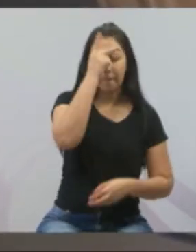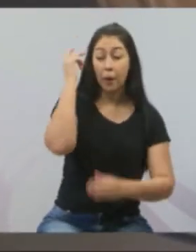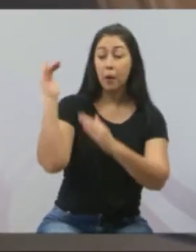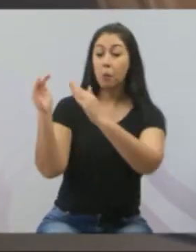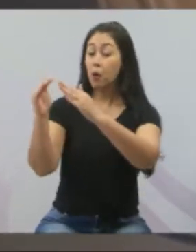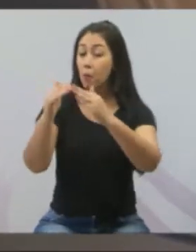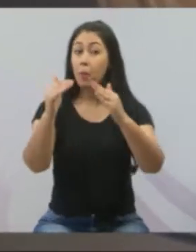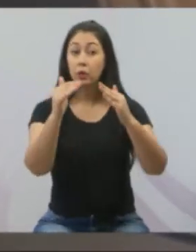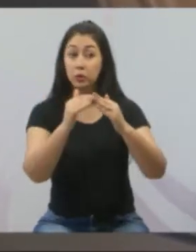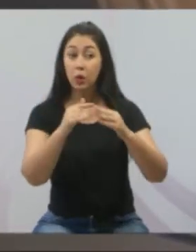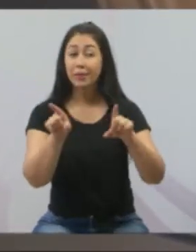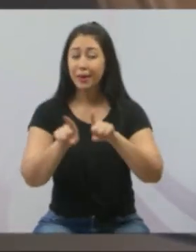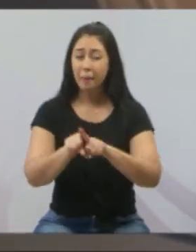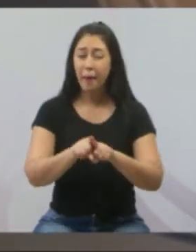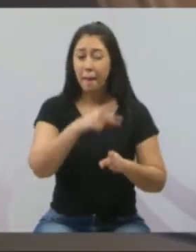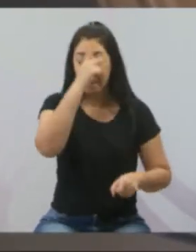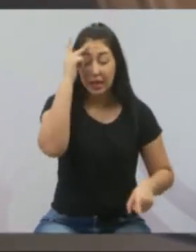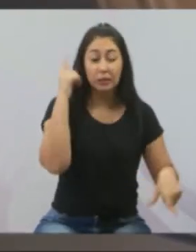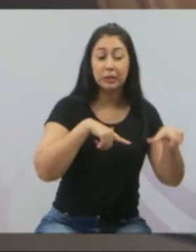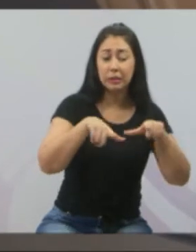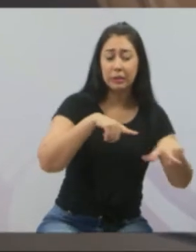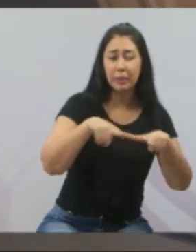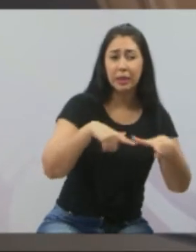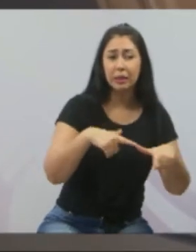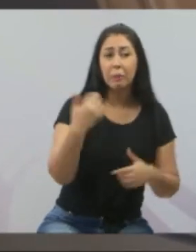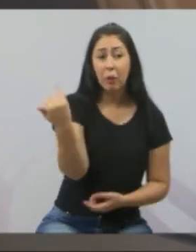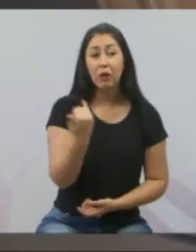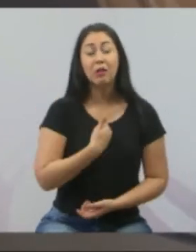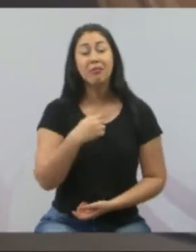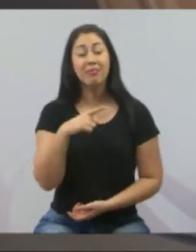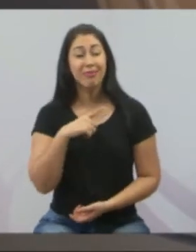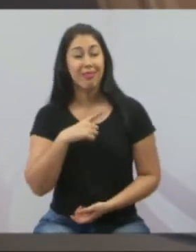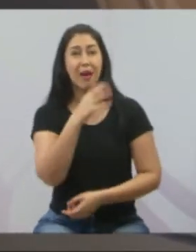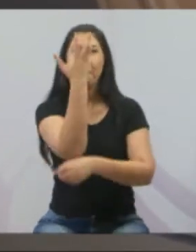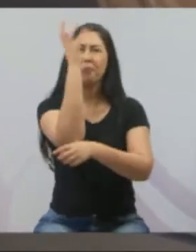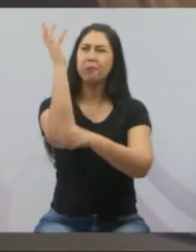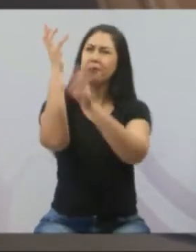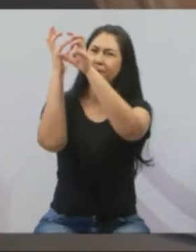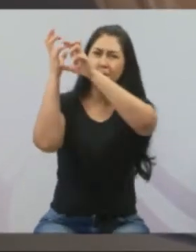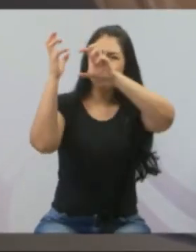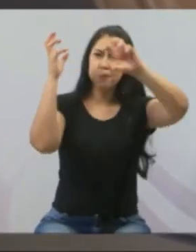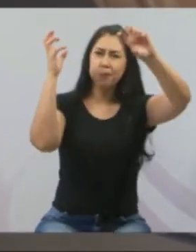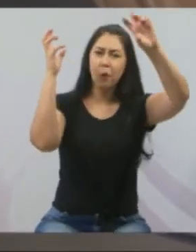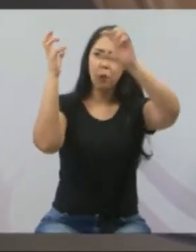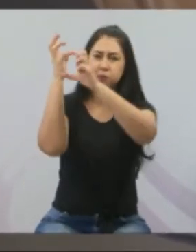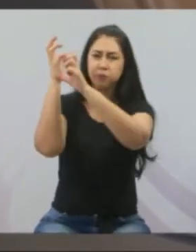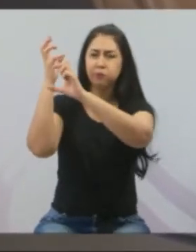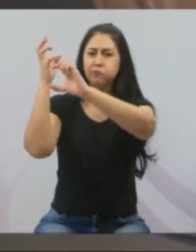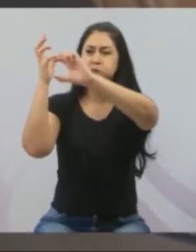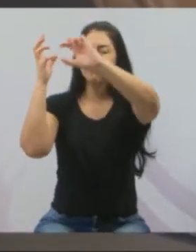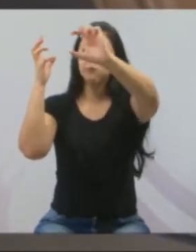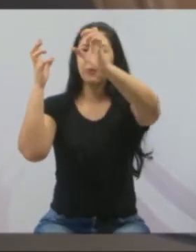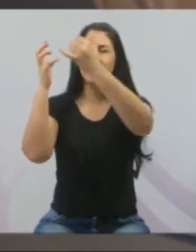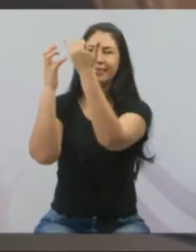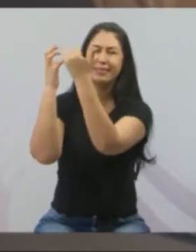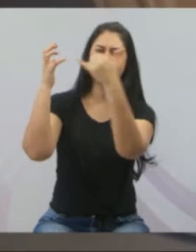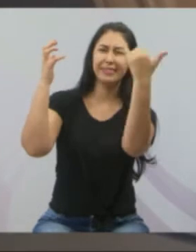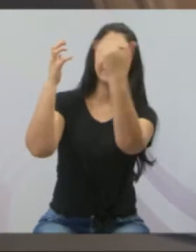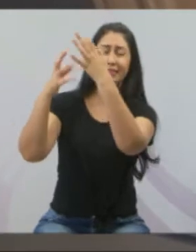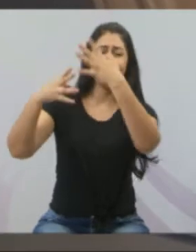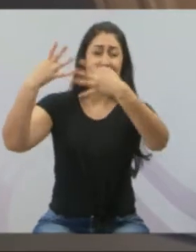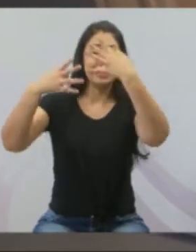seja oficiada a IDP, solicitando o reposicionamento de poste instalado em frente à garagem do imóvel, de número 54, da rua